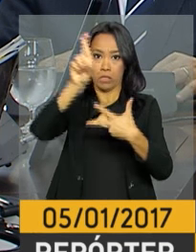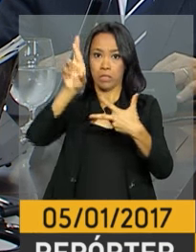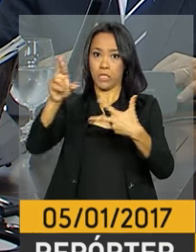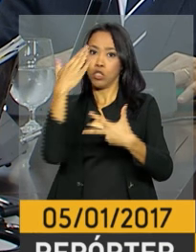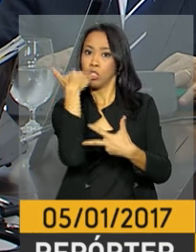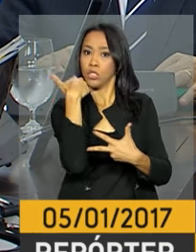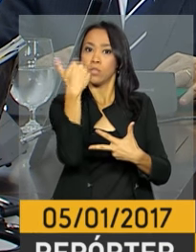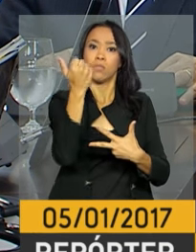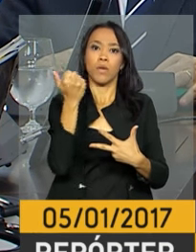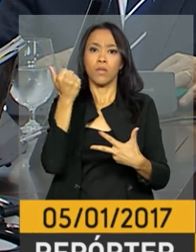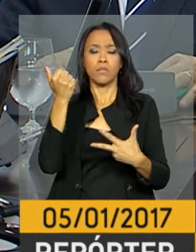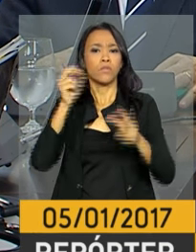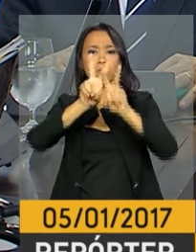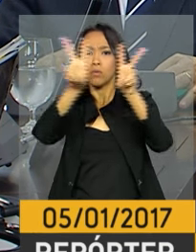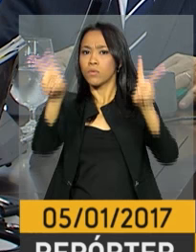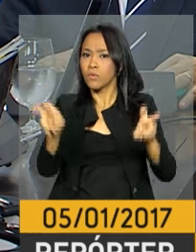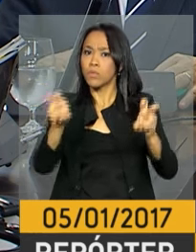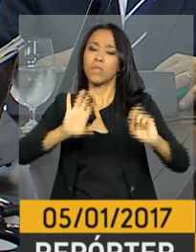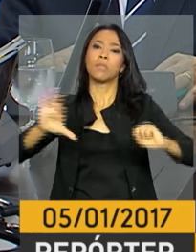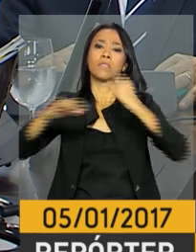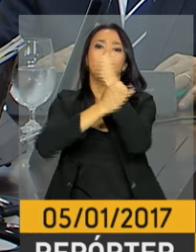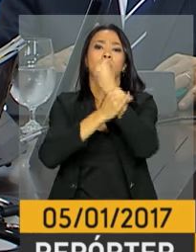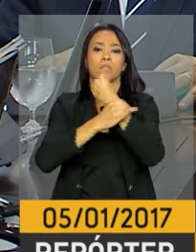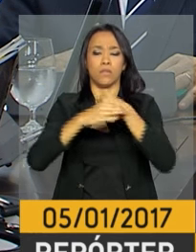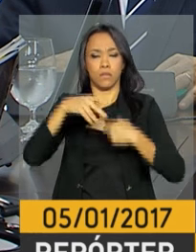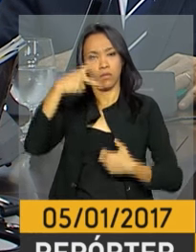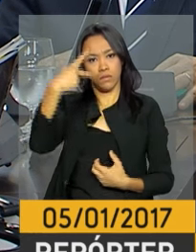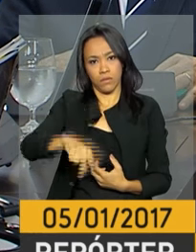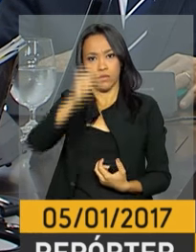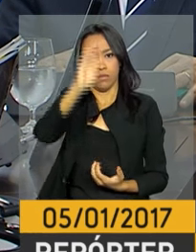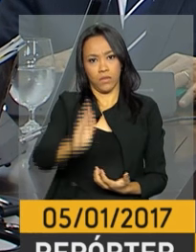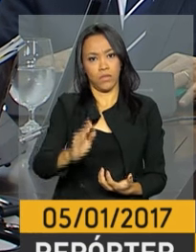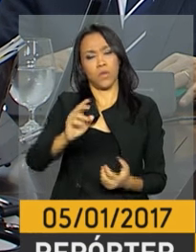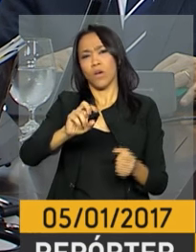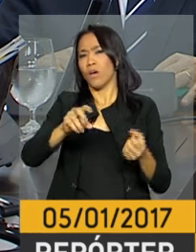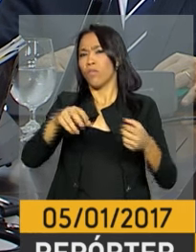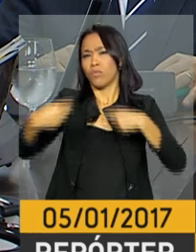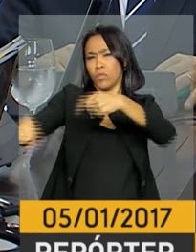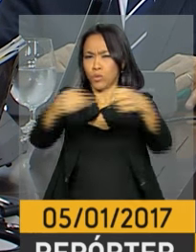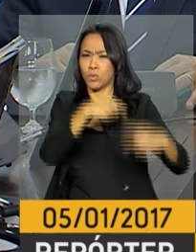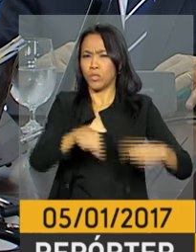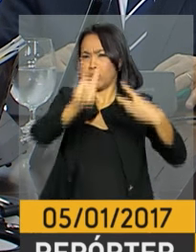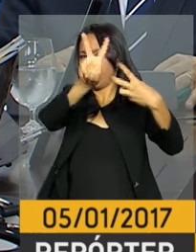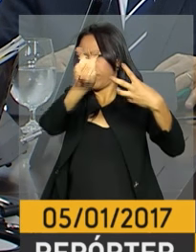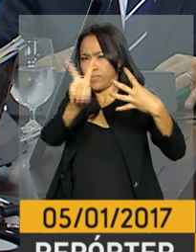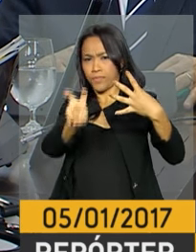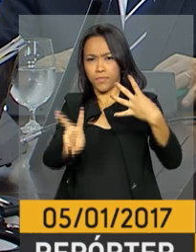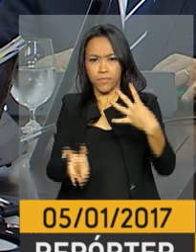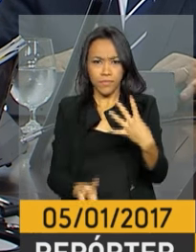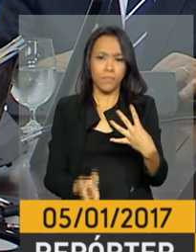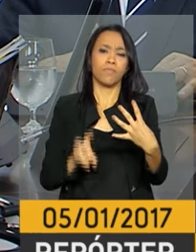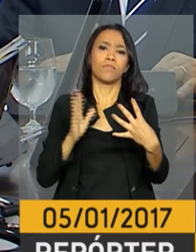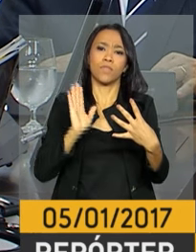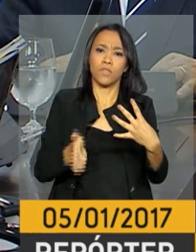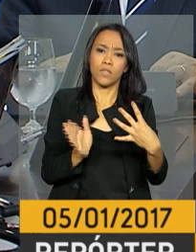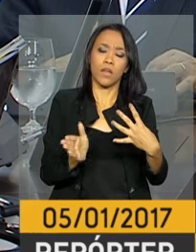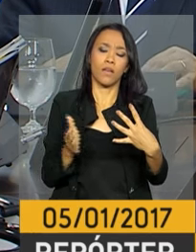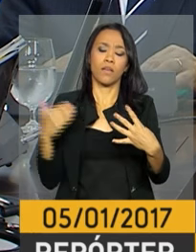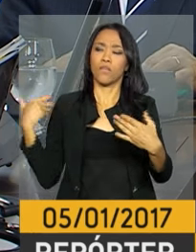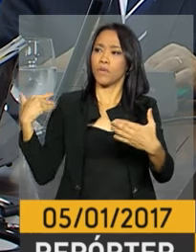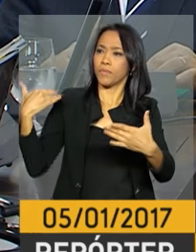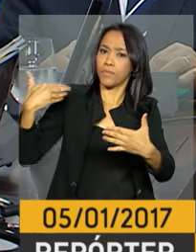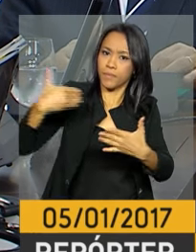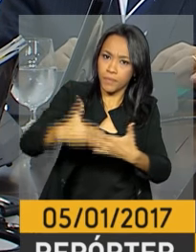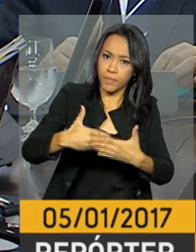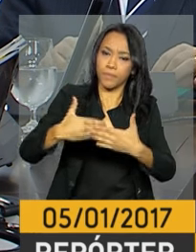relativo à segurança pública onde se discutiram vários temas que foram desenvolvidos ao longo desse